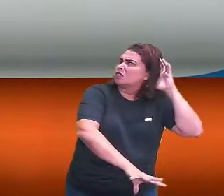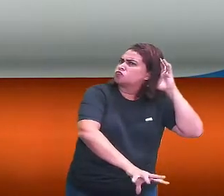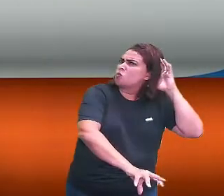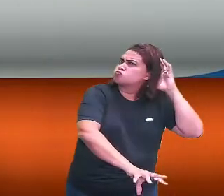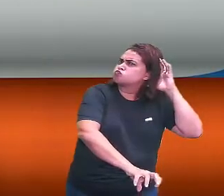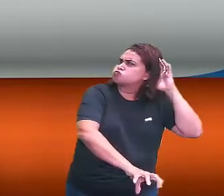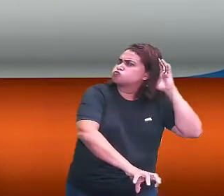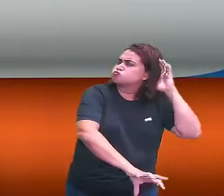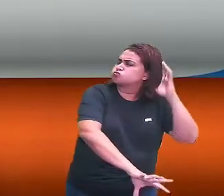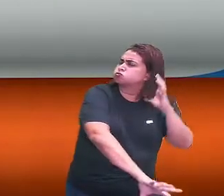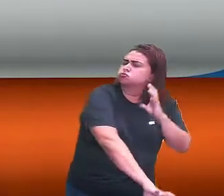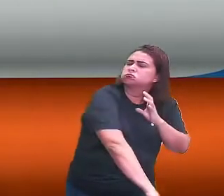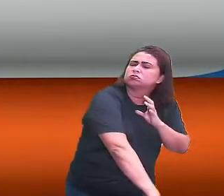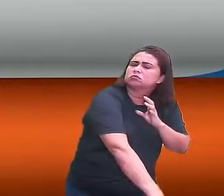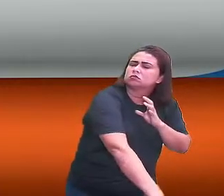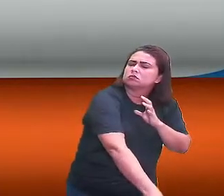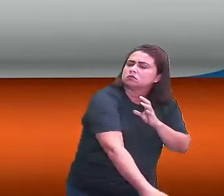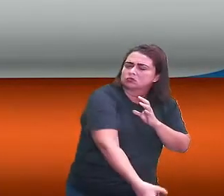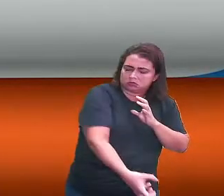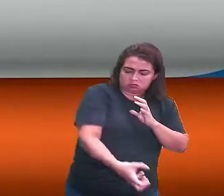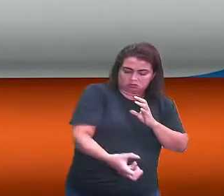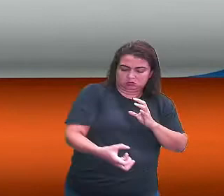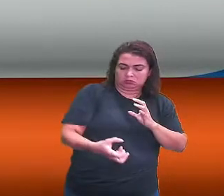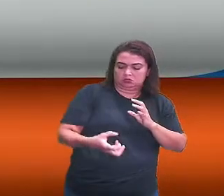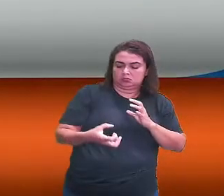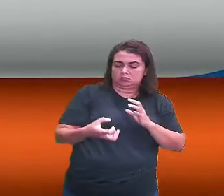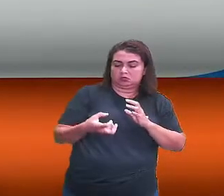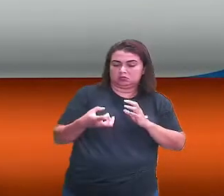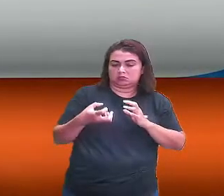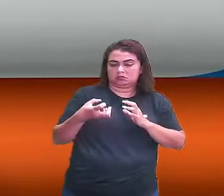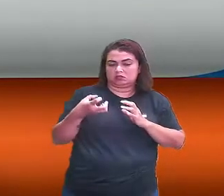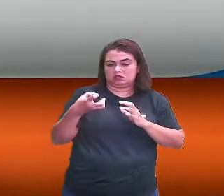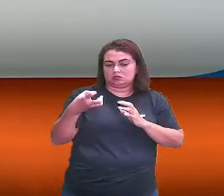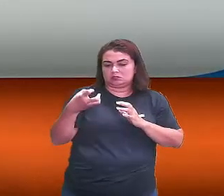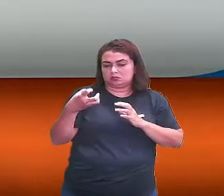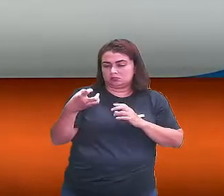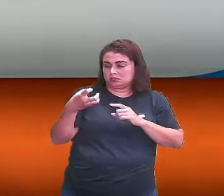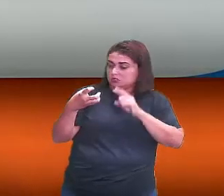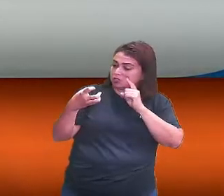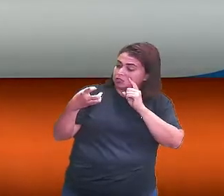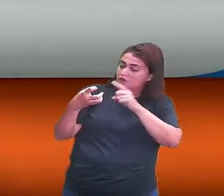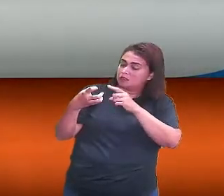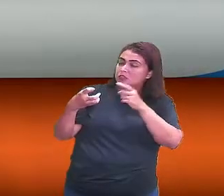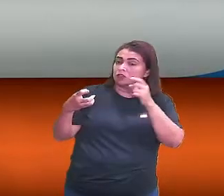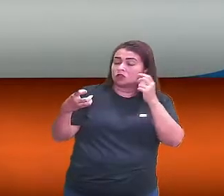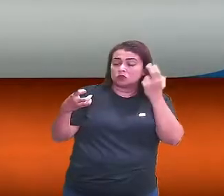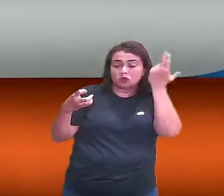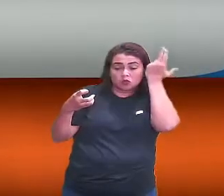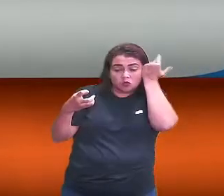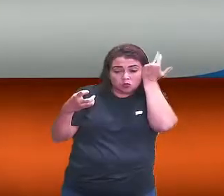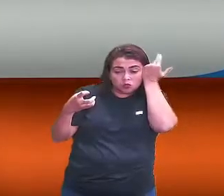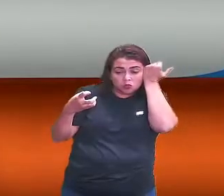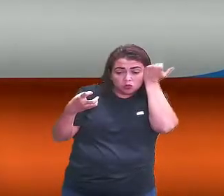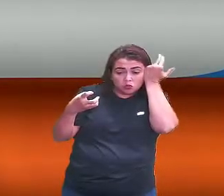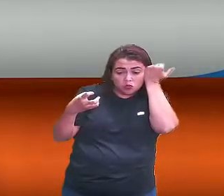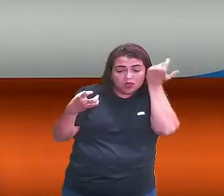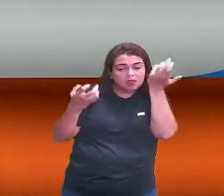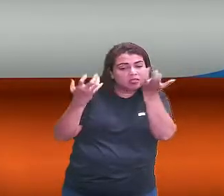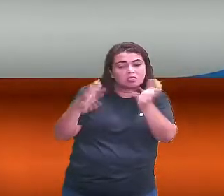fofinha, e pegou. Pegou e tirou do buraco. Douglas logo viu que o coelho não queria abraço